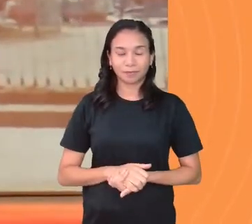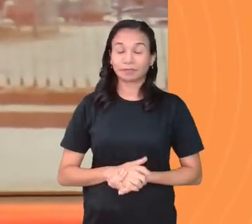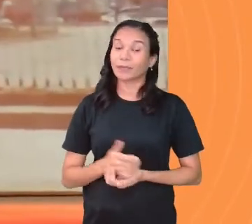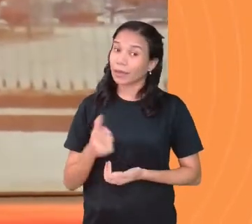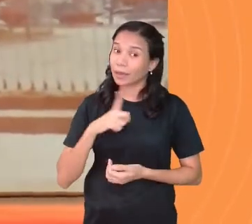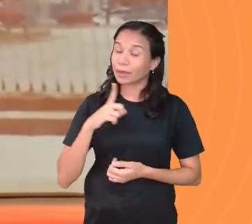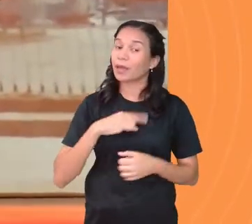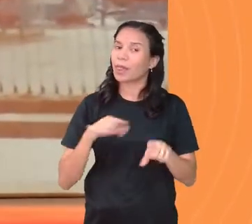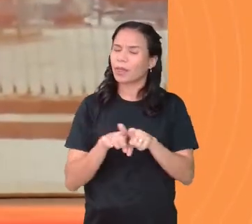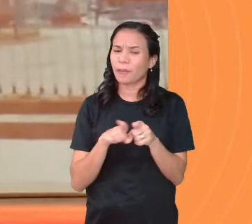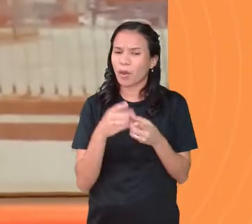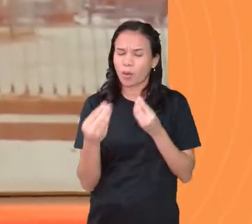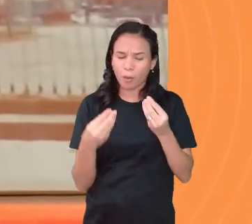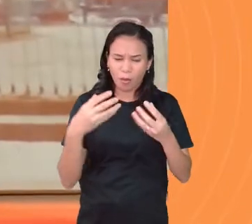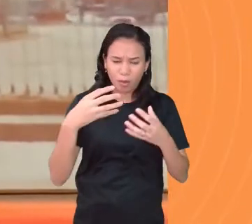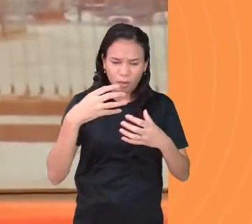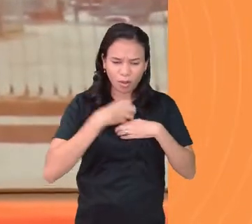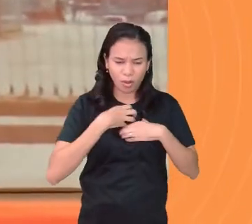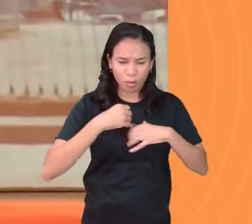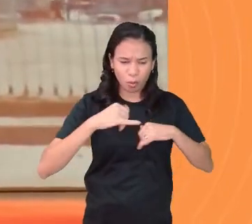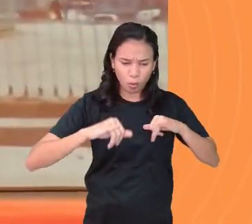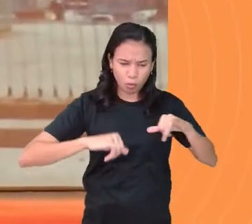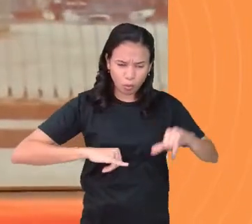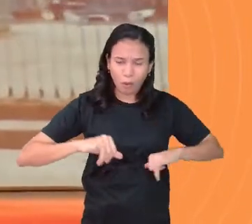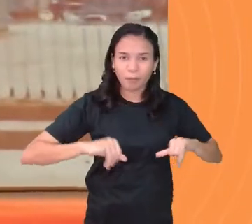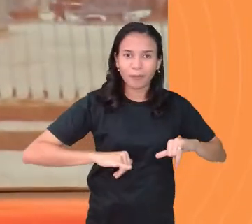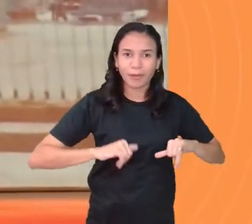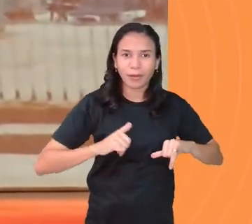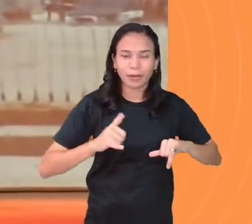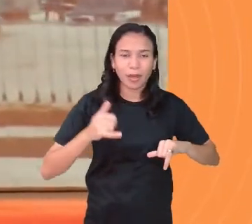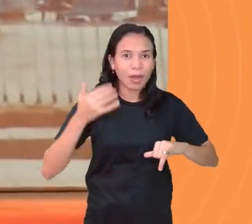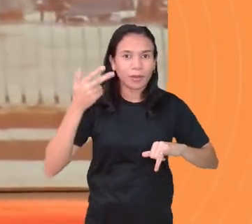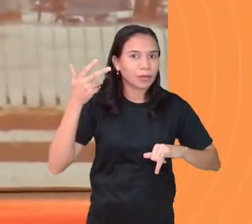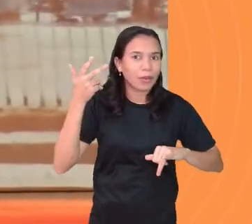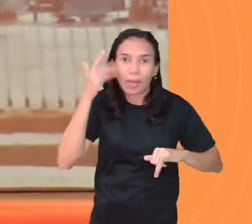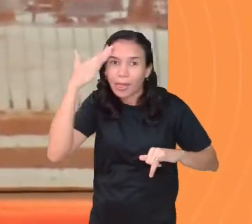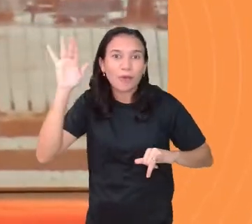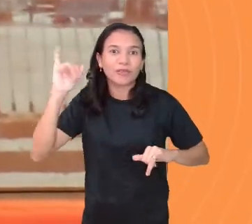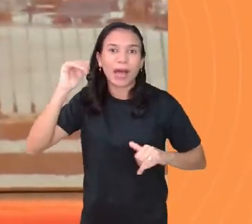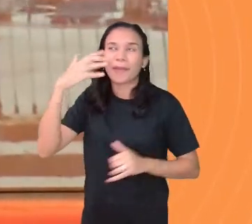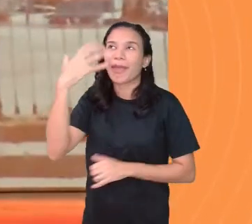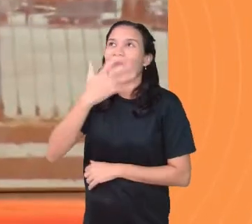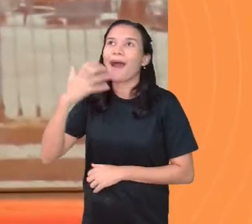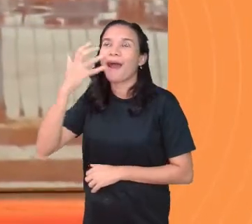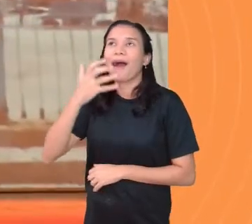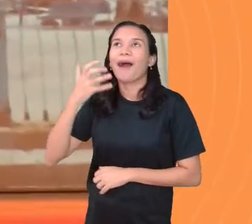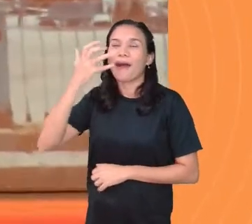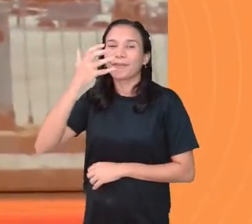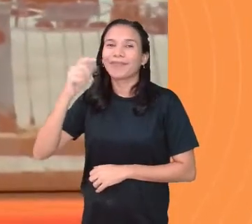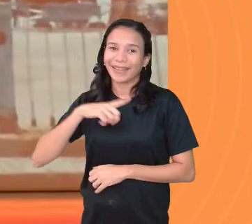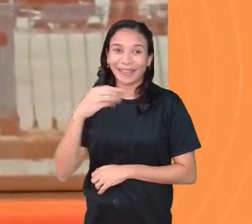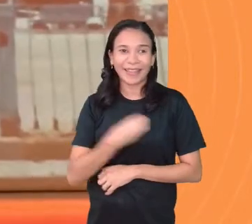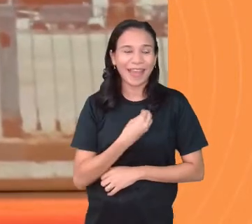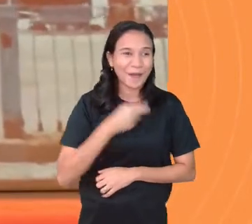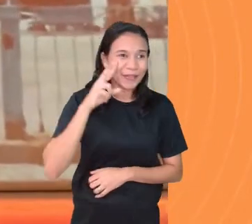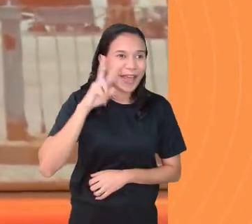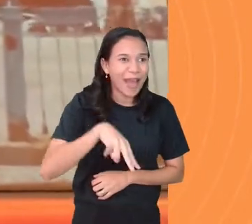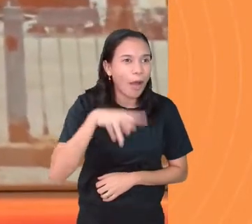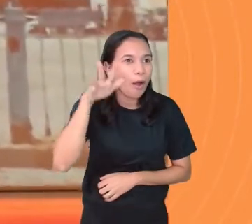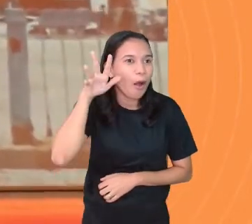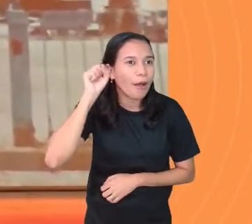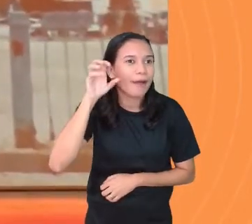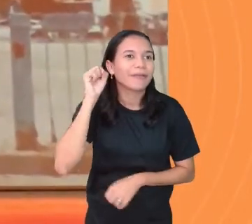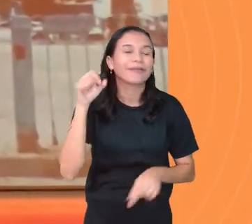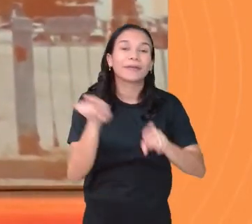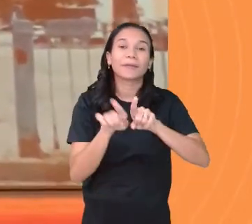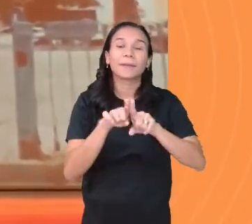Talvez haja um sofrimento, aí a gente não sabe qual é a música que ele estava dançando. Eu sei, né, porque eu estava lá. Eu estava lá, eu vi e escutei, mas